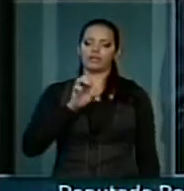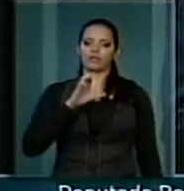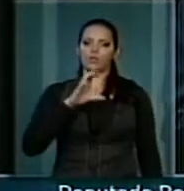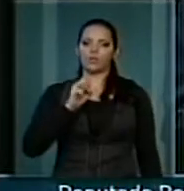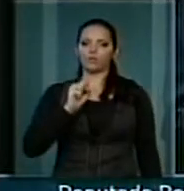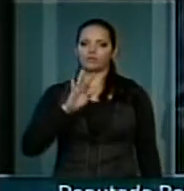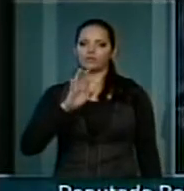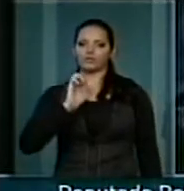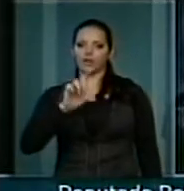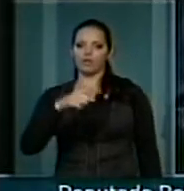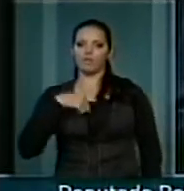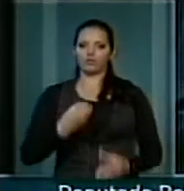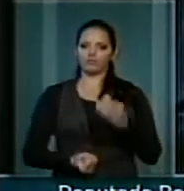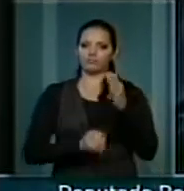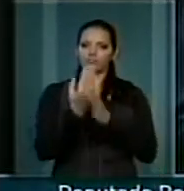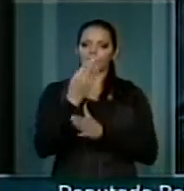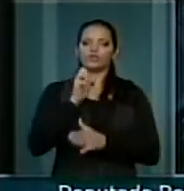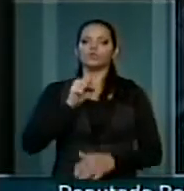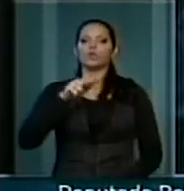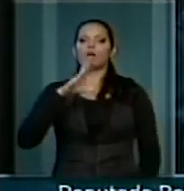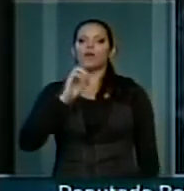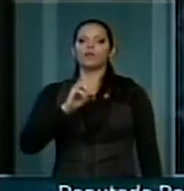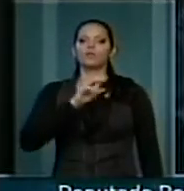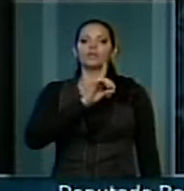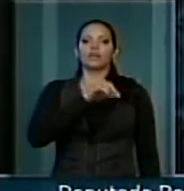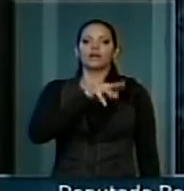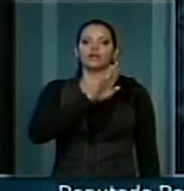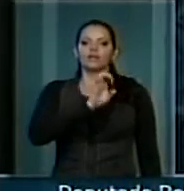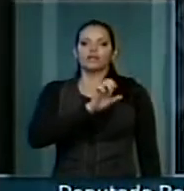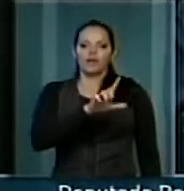Brasil pelos suecos Daniel Berg e Gunnar